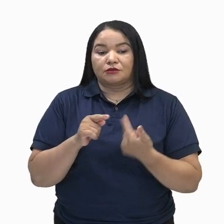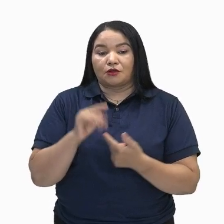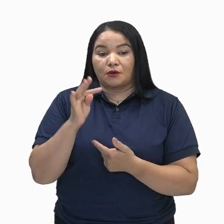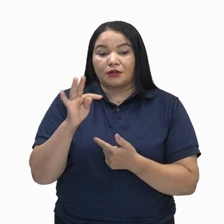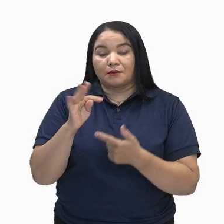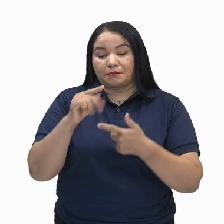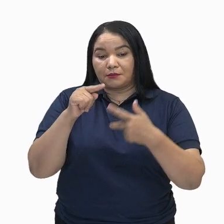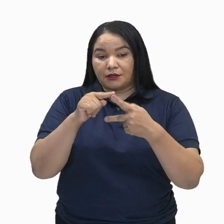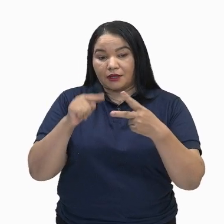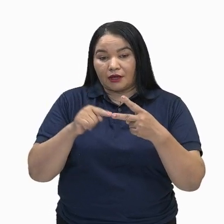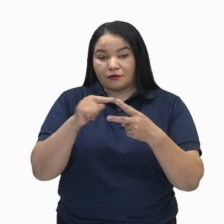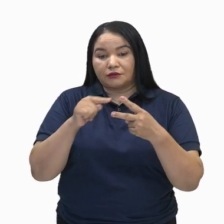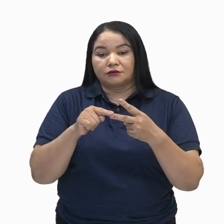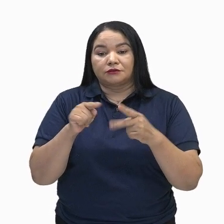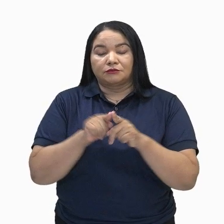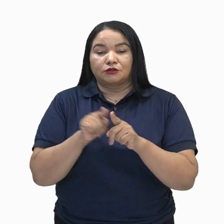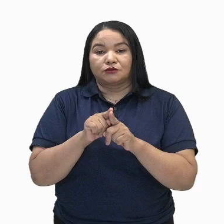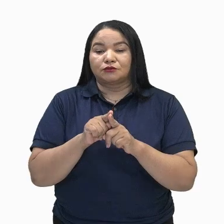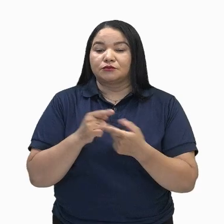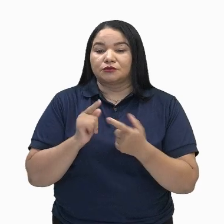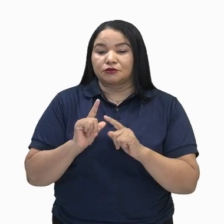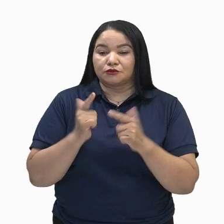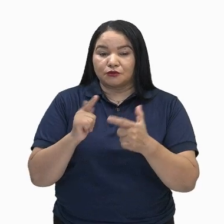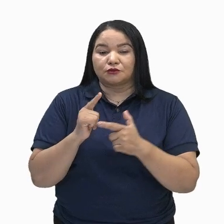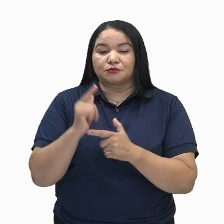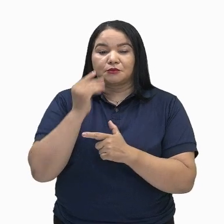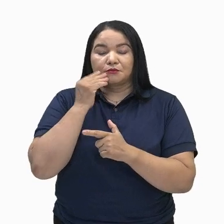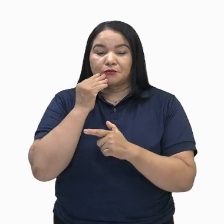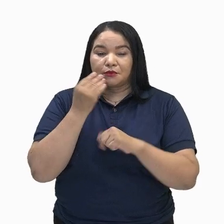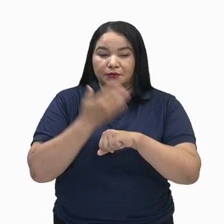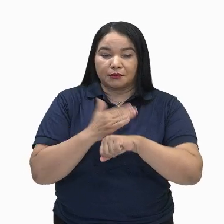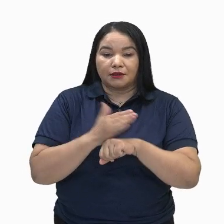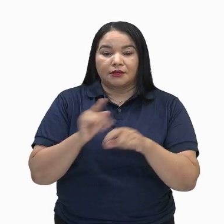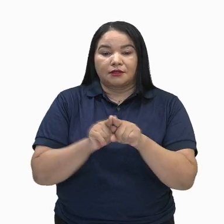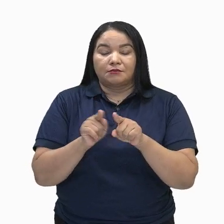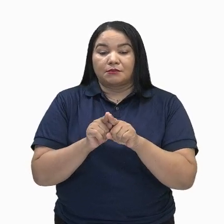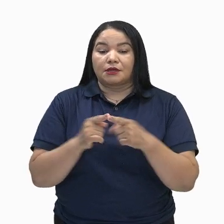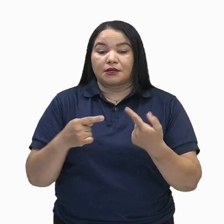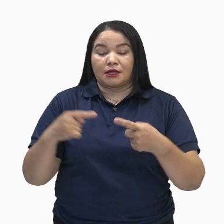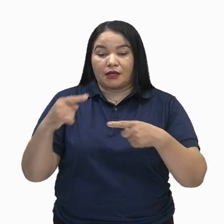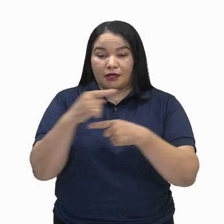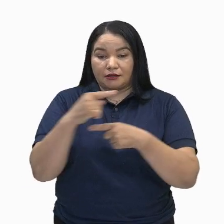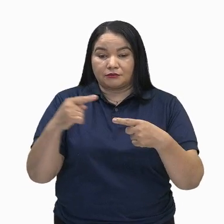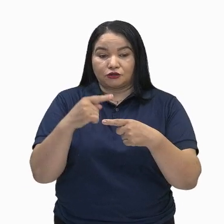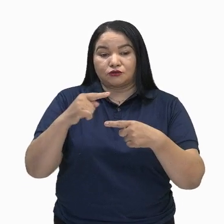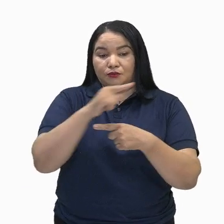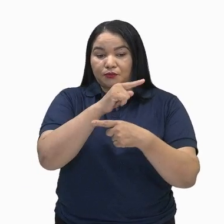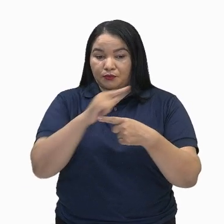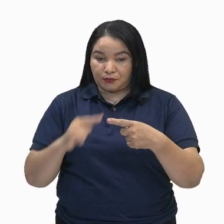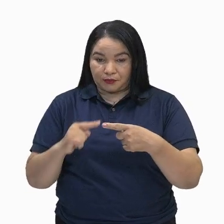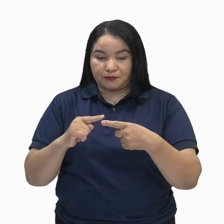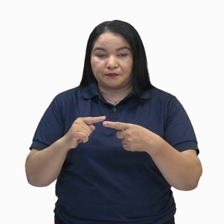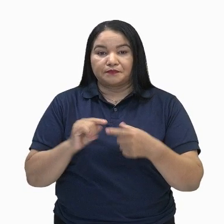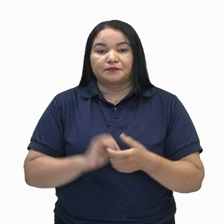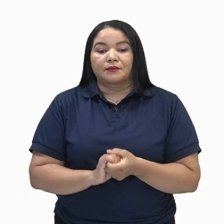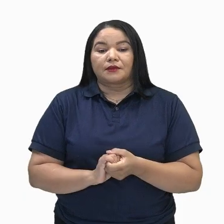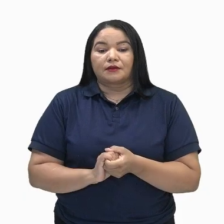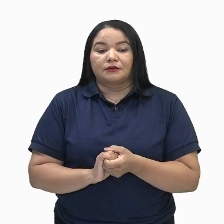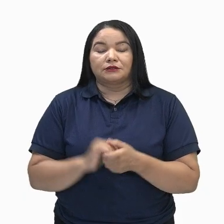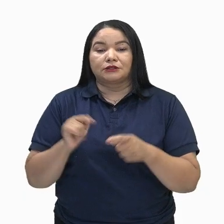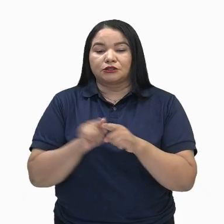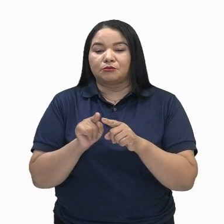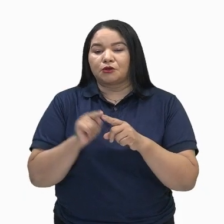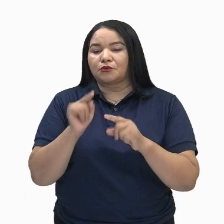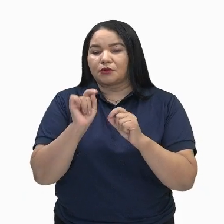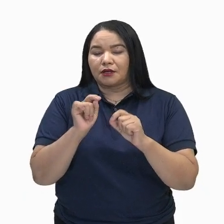Pitágoras, verificações experimentais e demonstração, retas paralelas cortadas por transversais, teorema